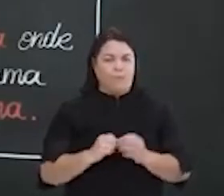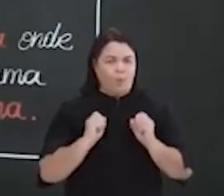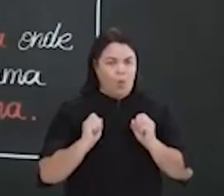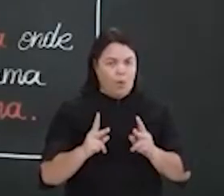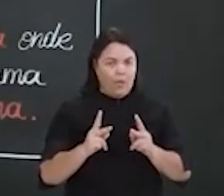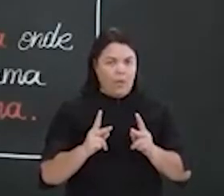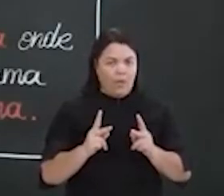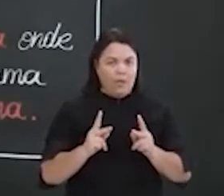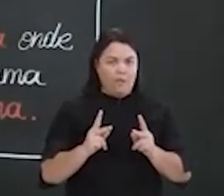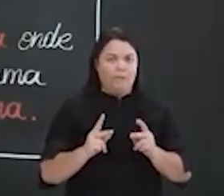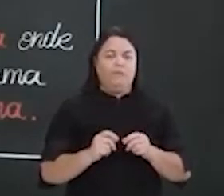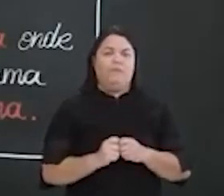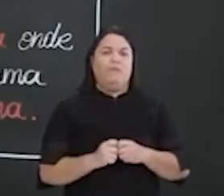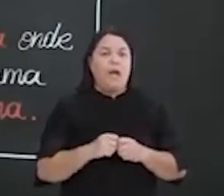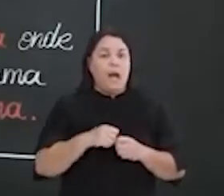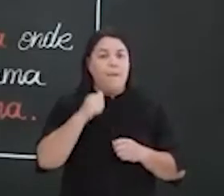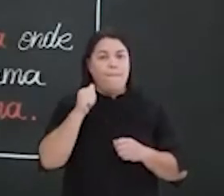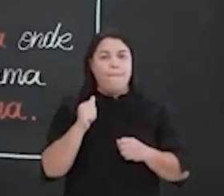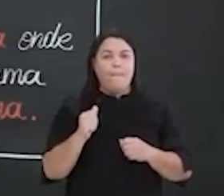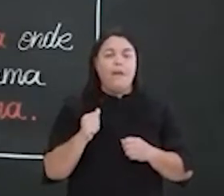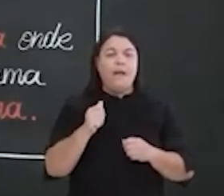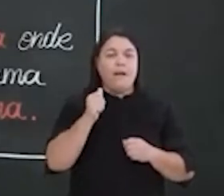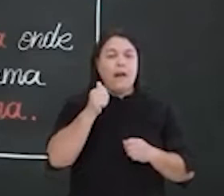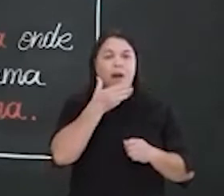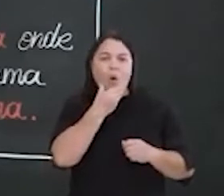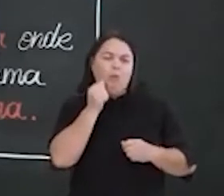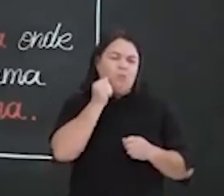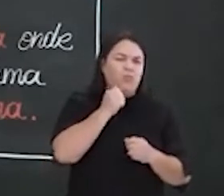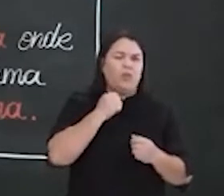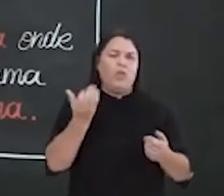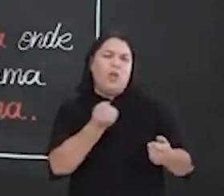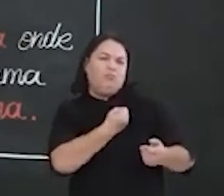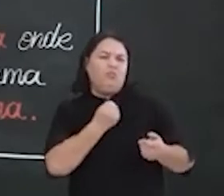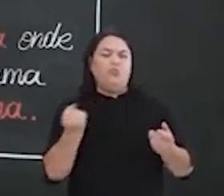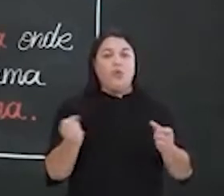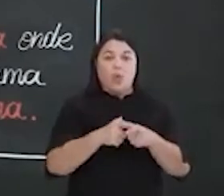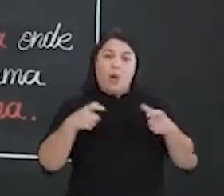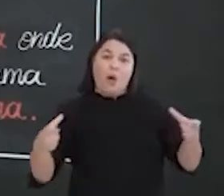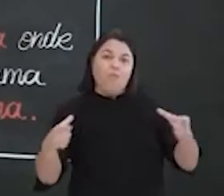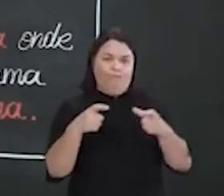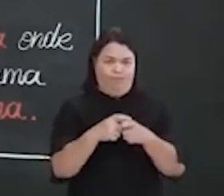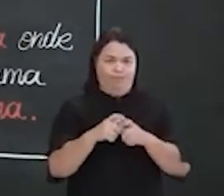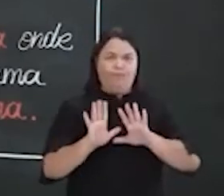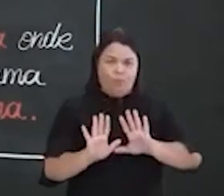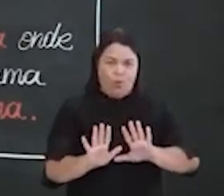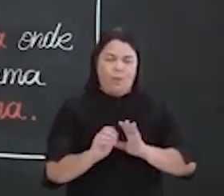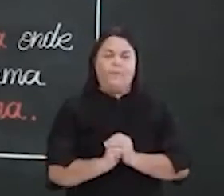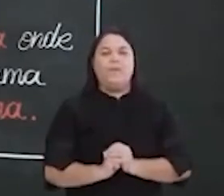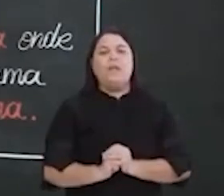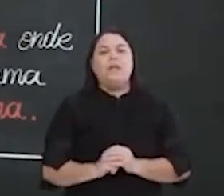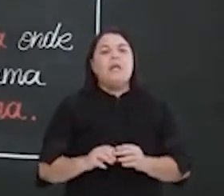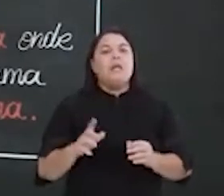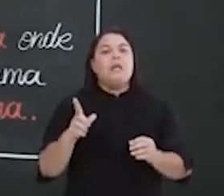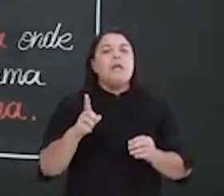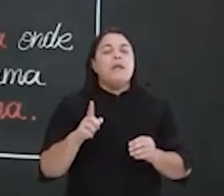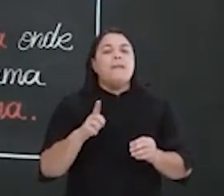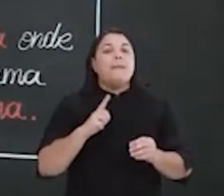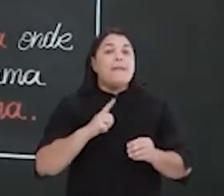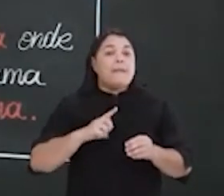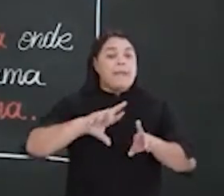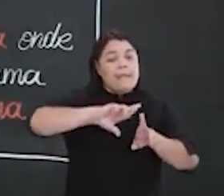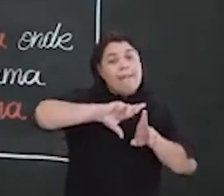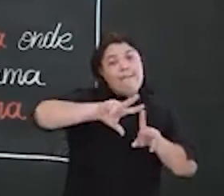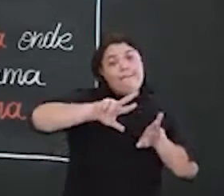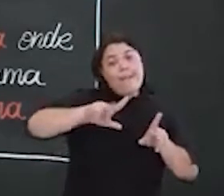Para gênero, número e grau, guarda isso. Existem diferentes tipos de adjetivo. Eu tenho